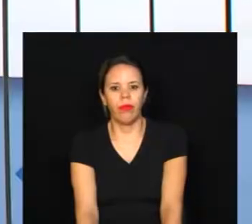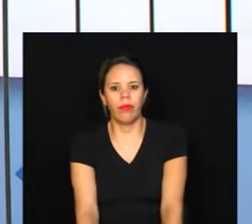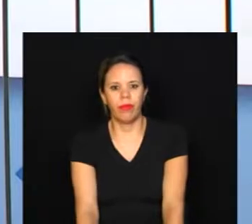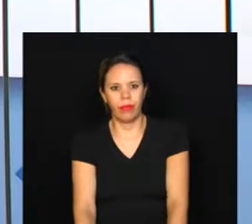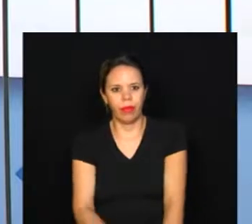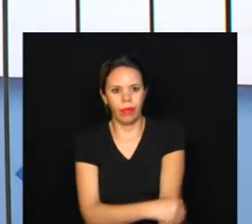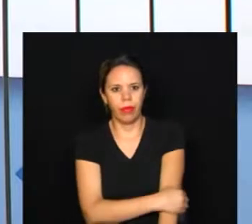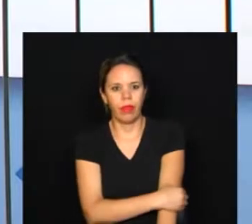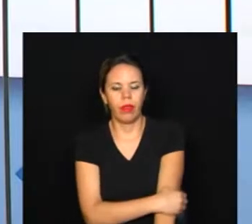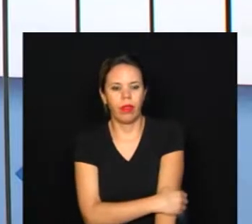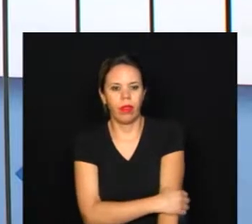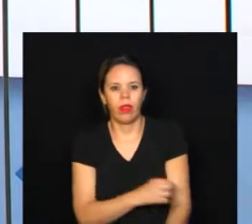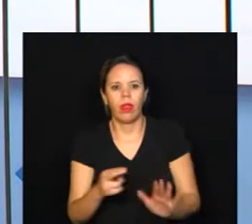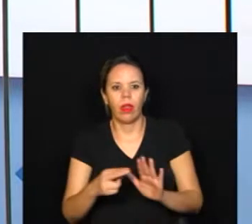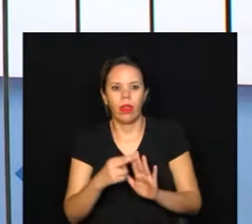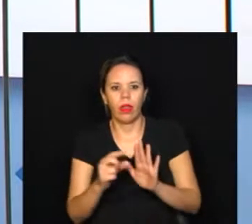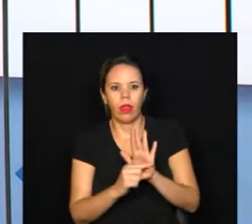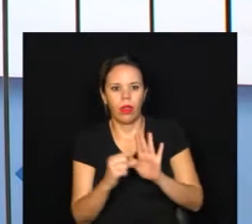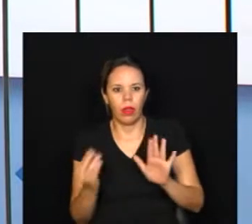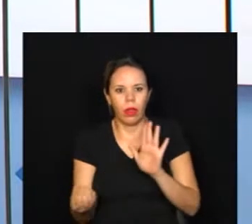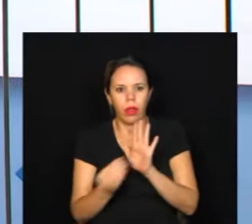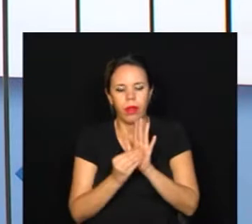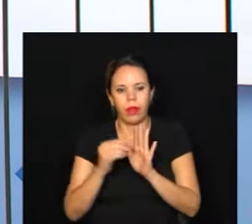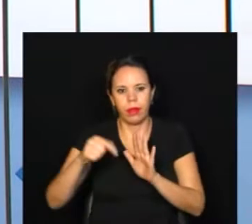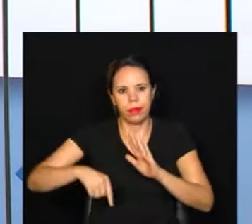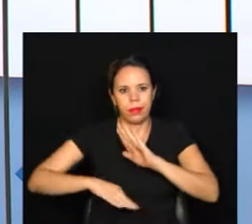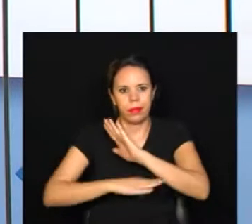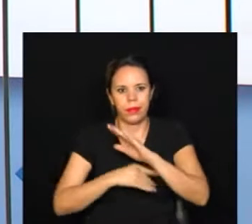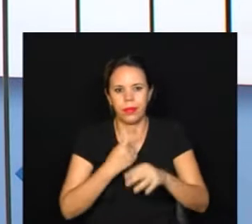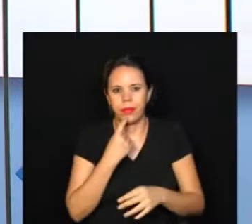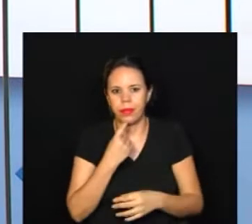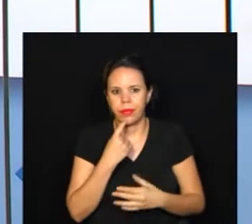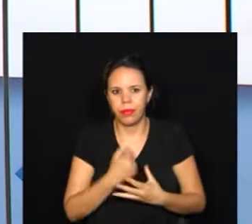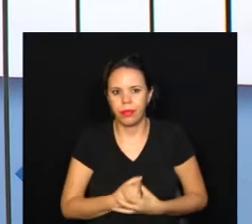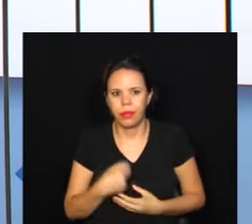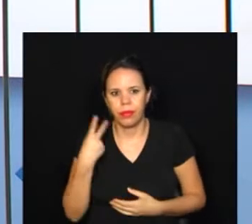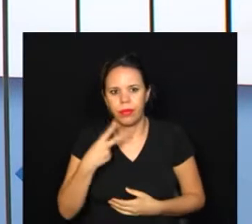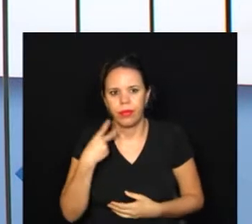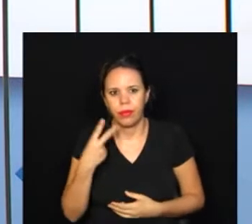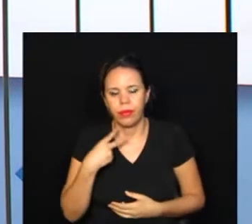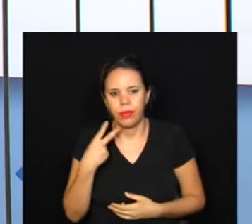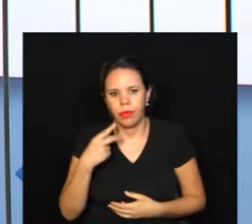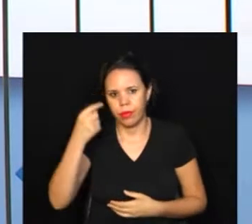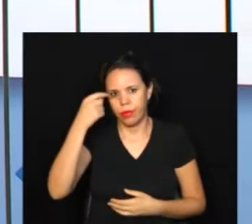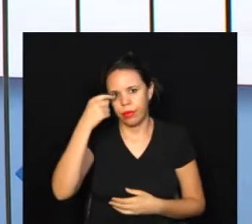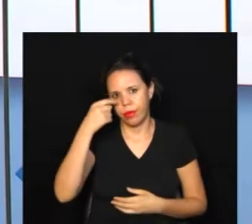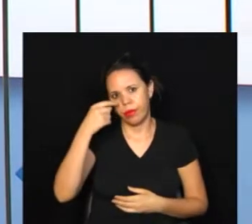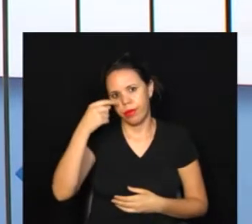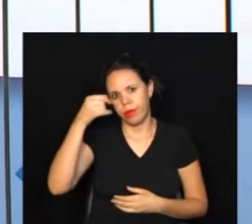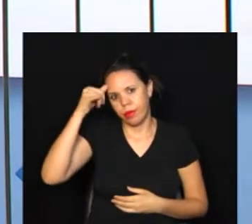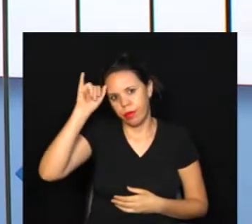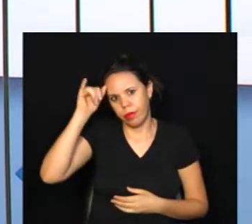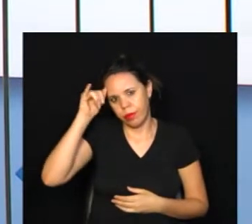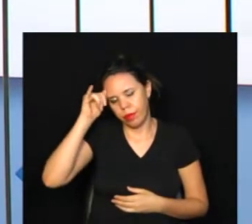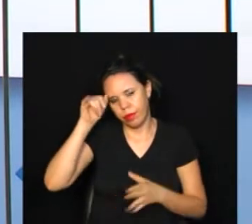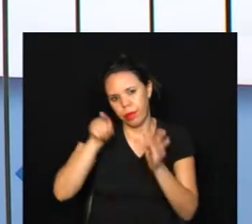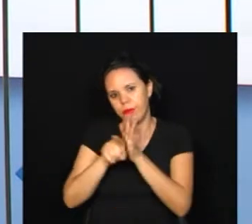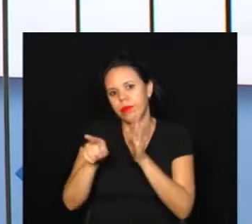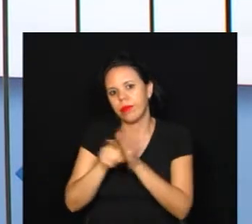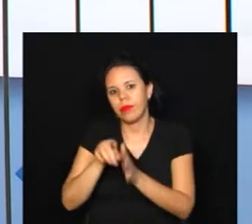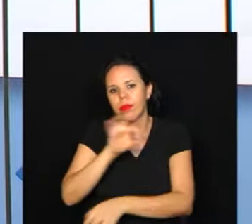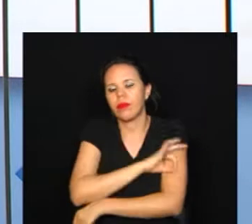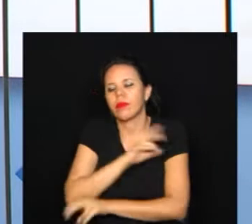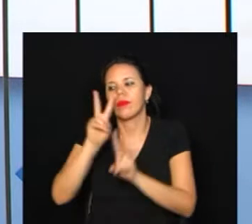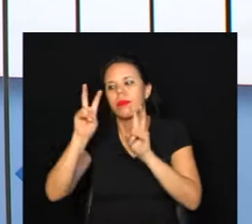Olha só, em requerimentos protocolados na Câmara de Campinas, o vereador Paulo Búfalo questiona a Prefeitura